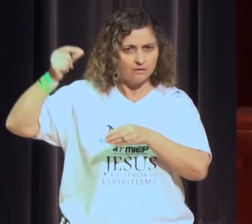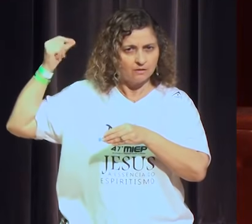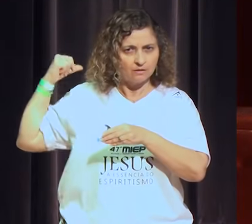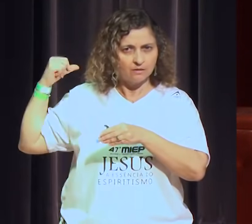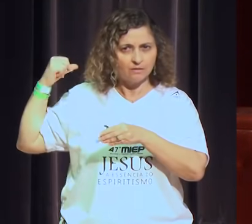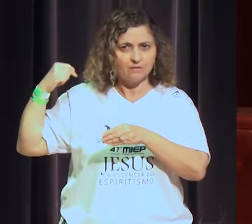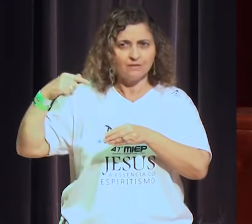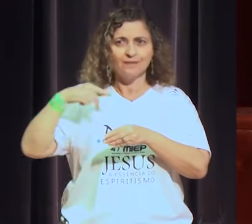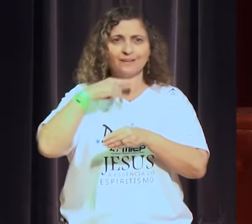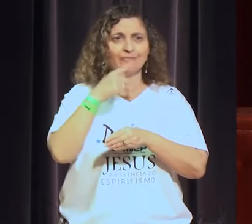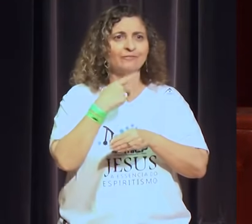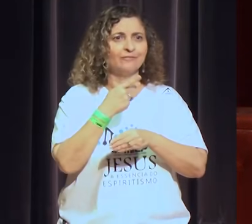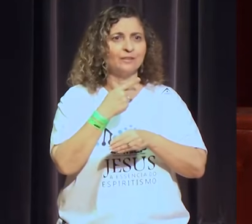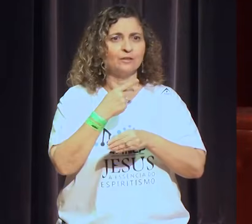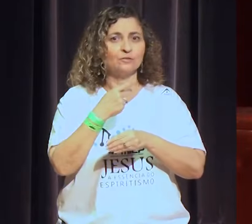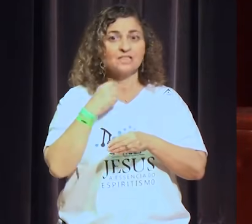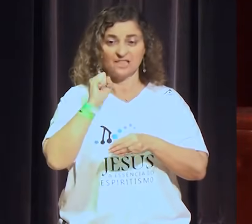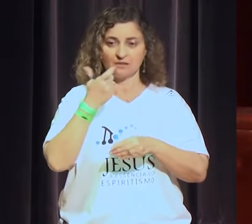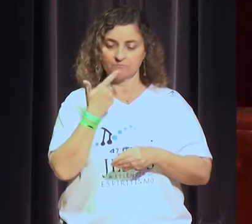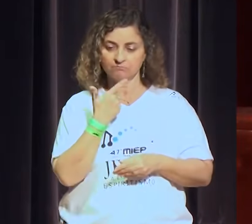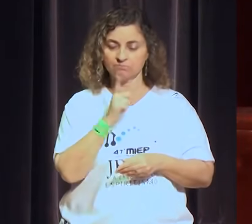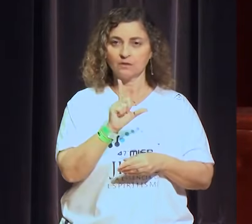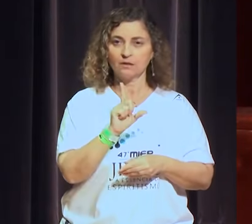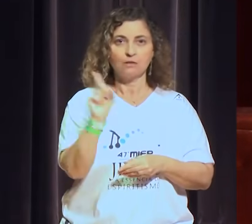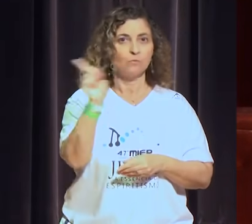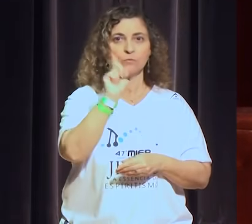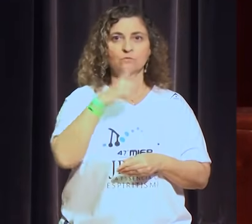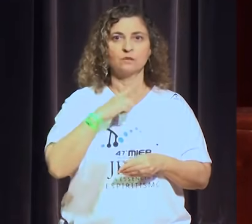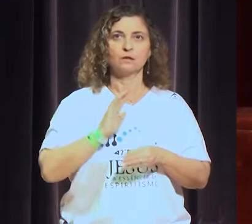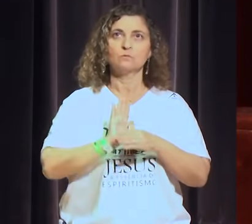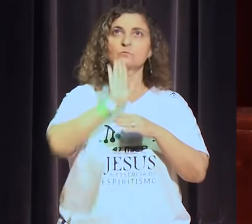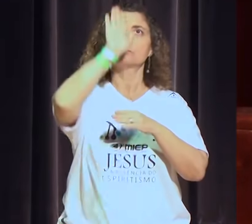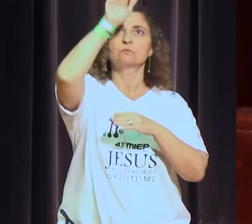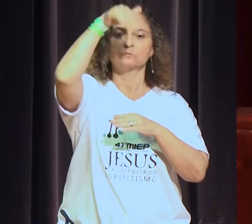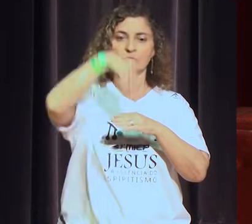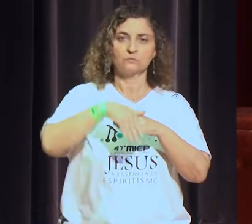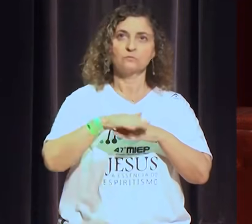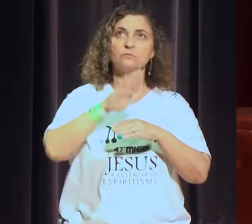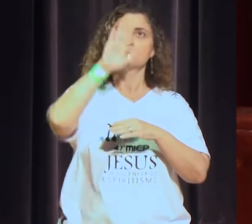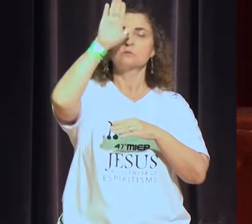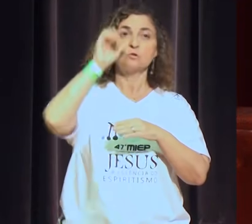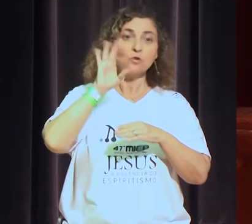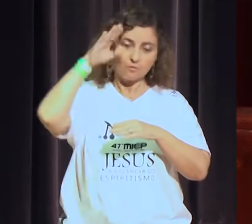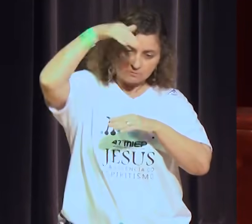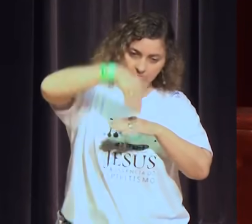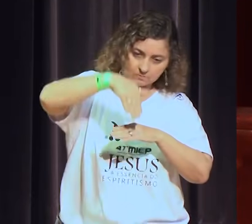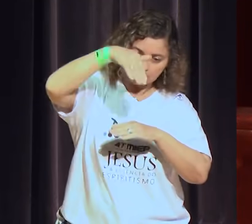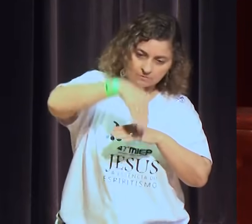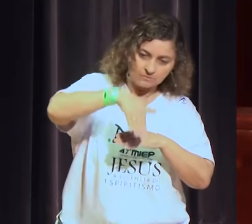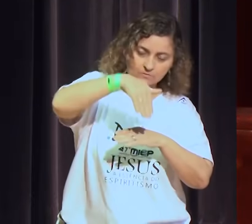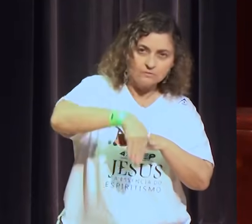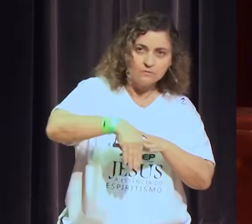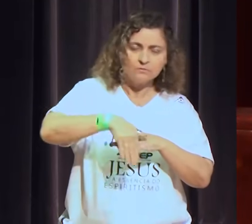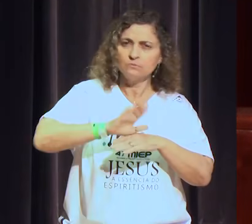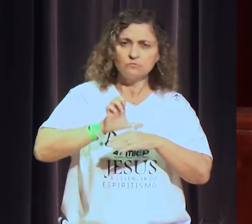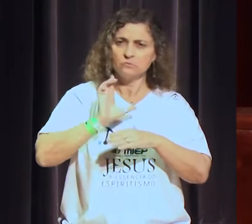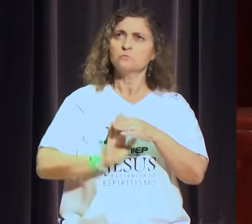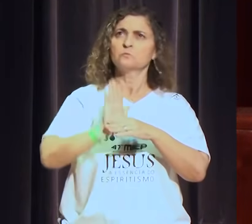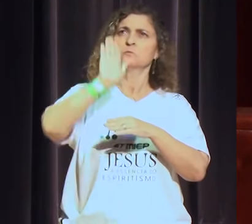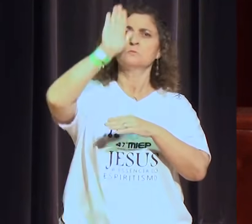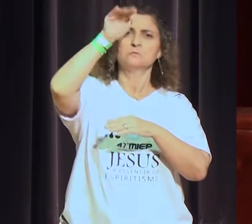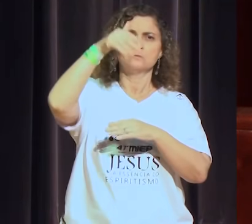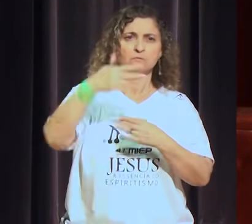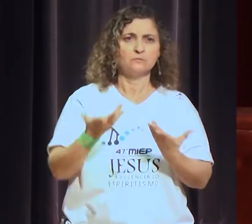retrasada que fez uma promessa que, se ele fosse eleito, não teria mais subida em Belo Horizonte, só descida.